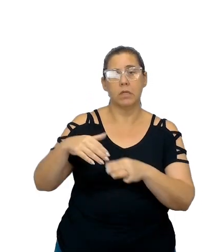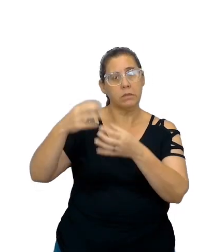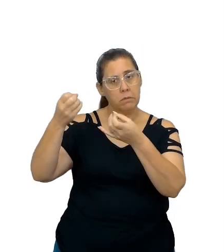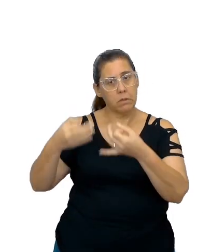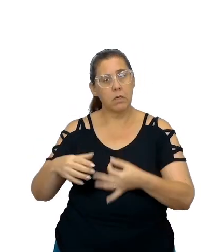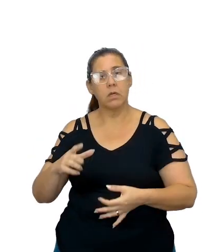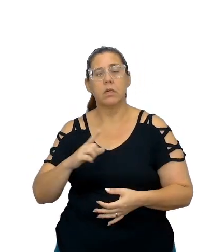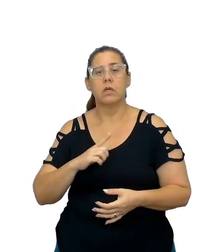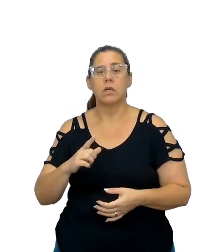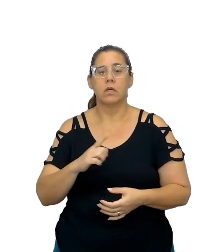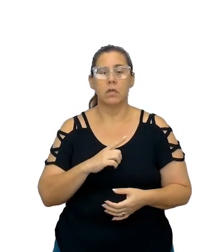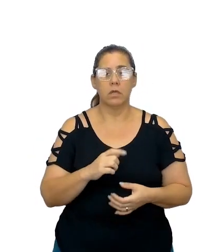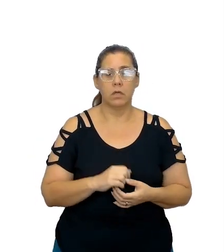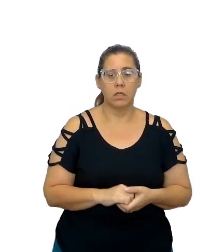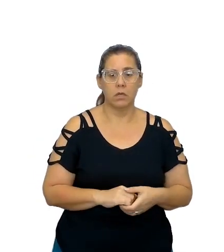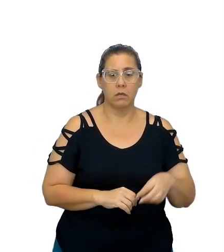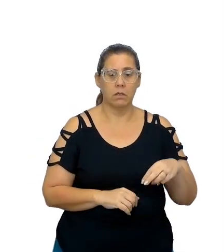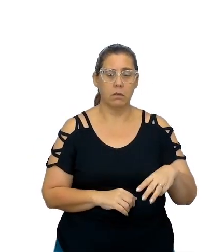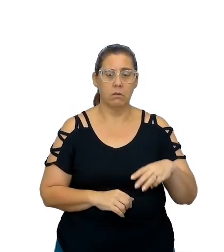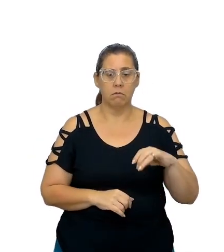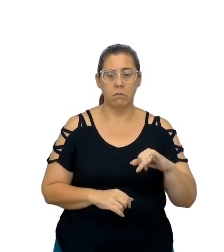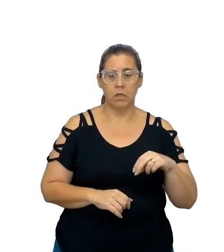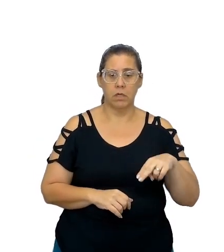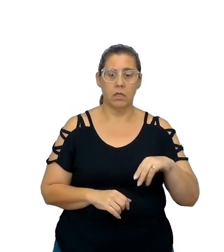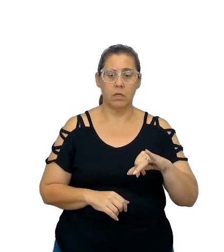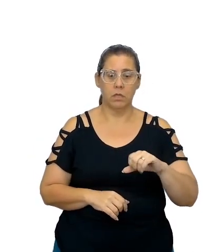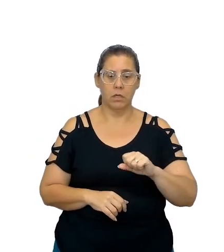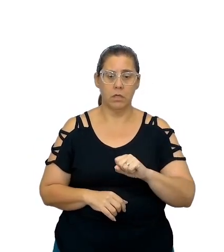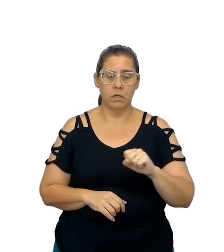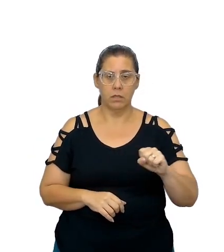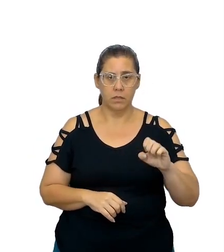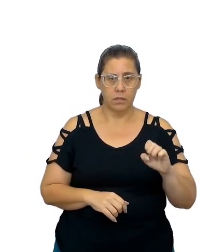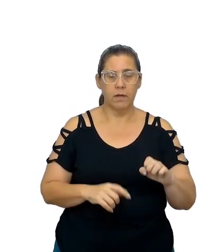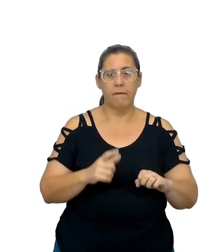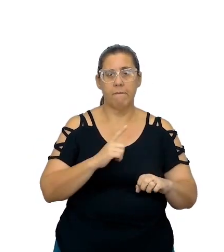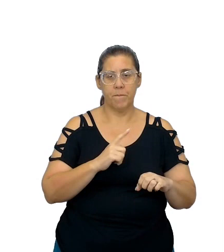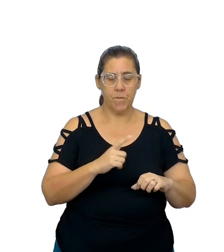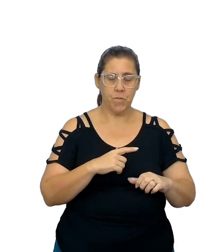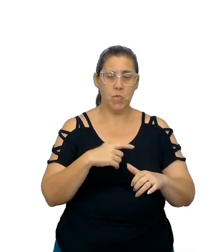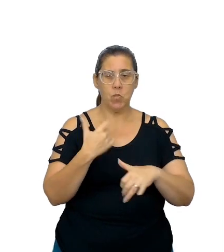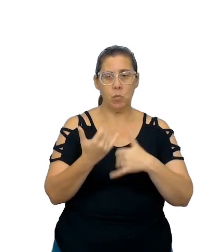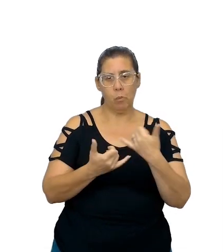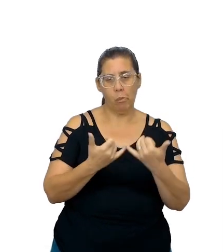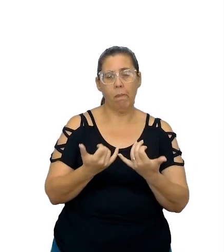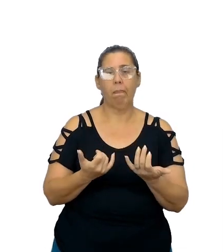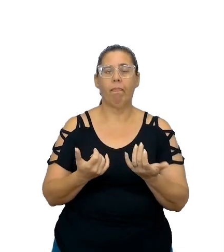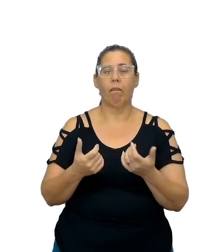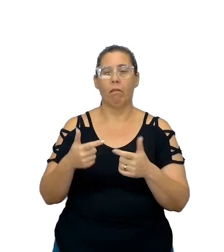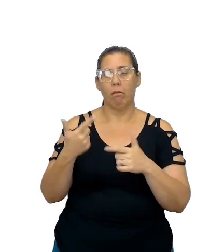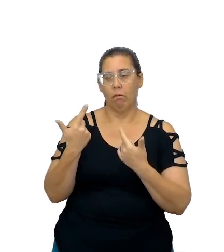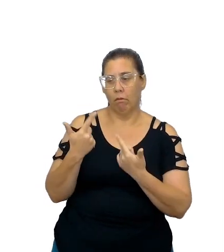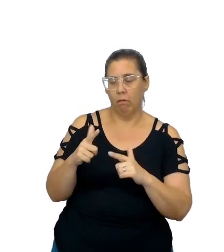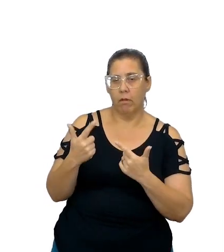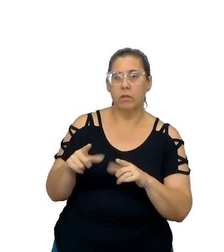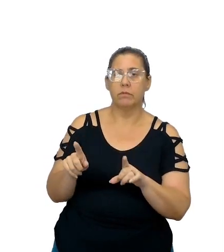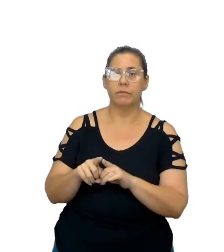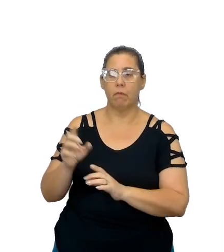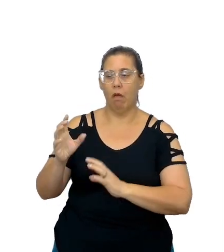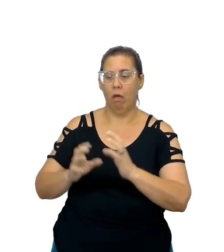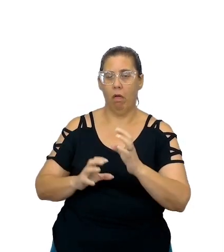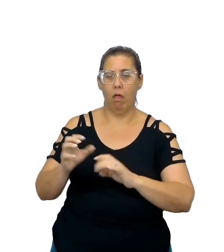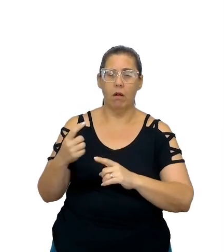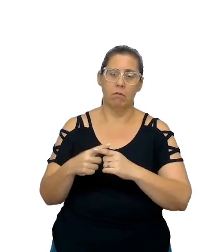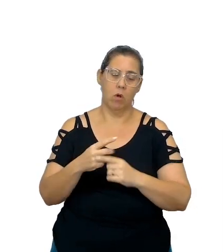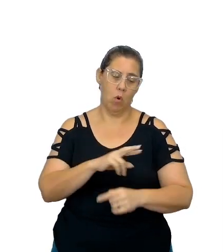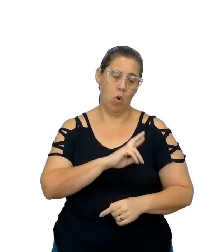ter a mímesis, né, a mímesis da ação da criação de intriga, a verossimilhança, né, porque o romance, de alguma forma,